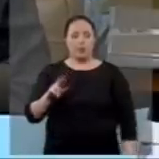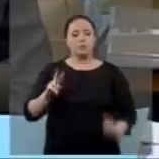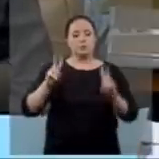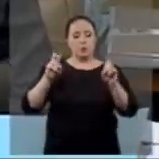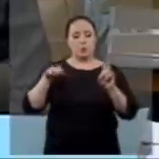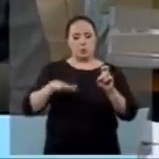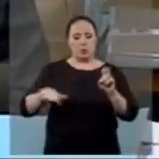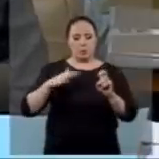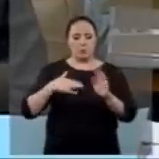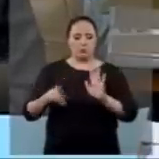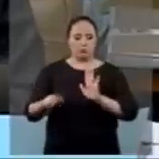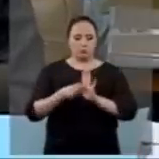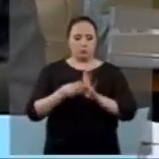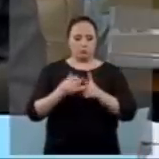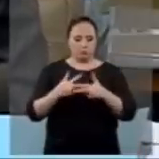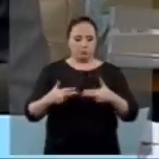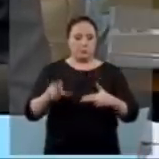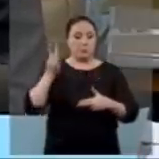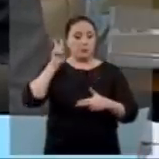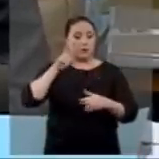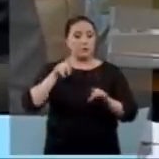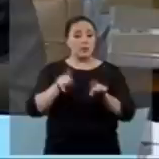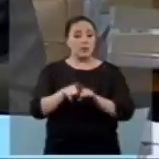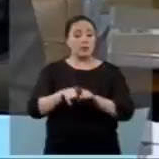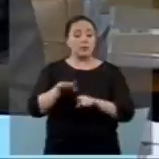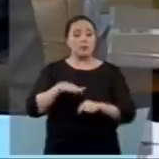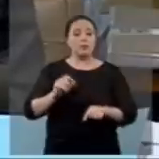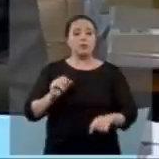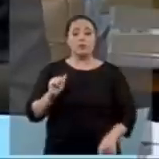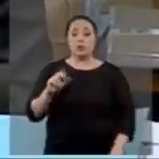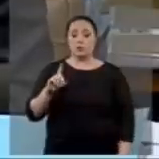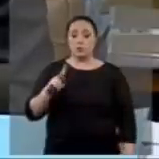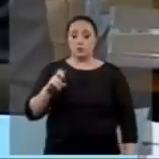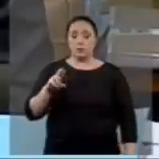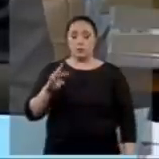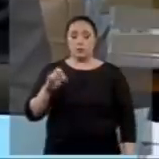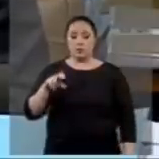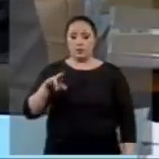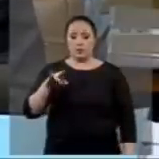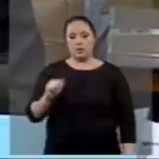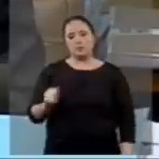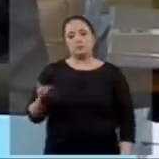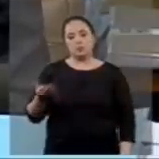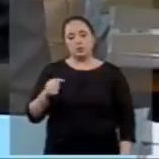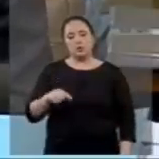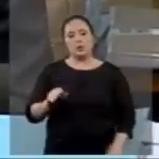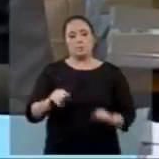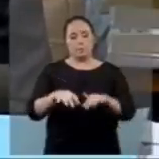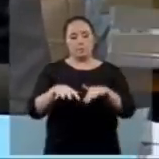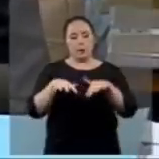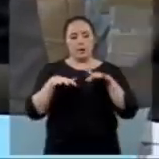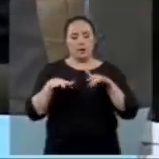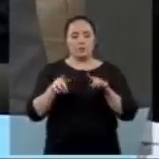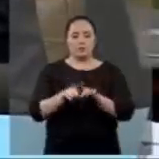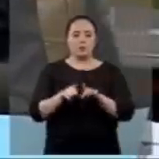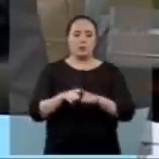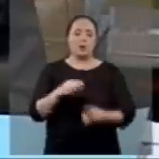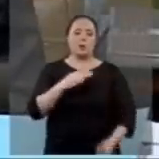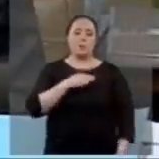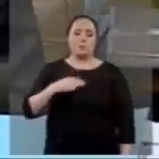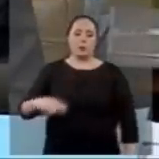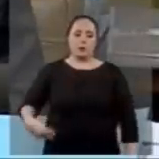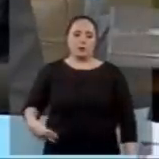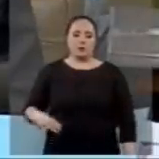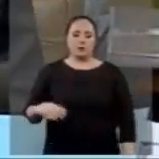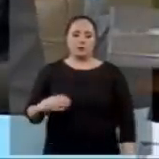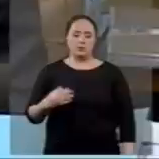tema, relembrando ainda a clássica advertência nesse egrégio plenário do saudoso ministro